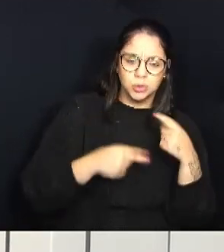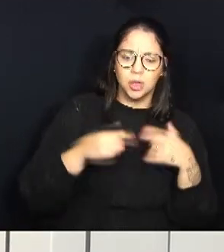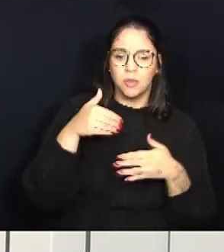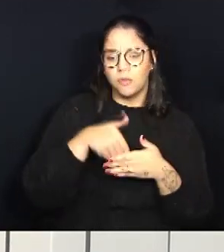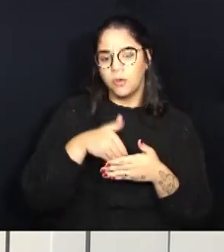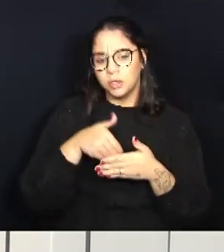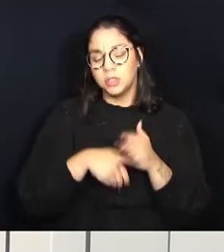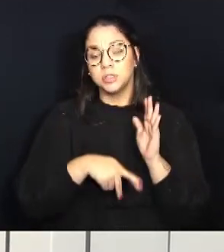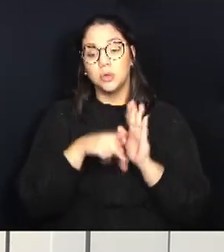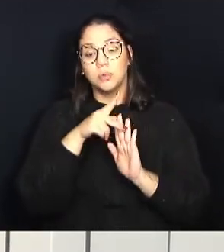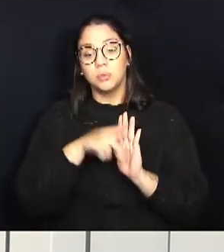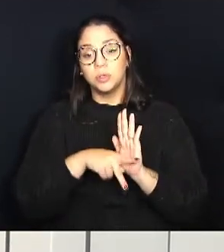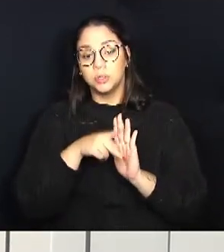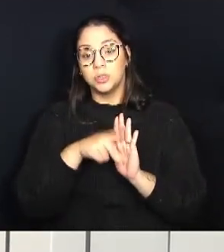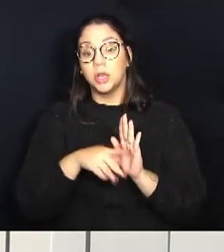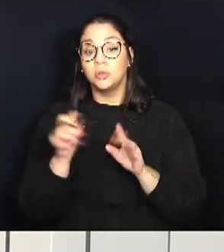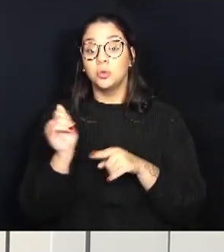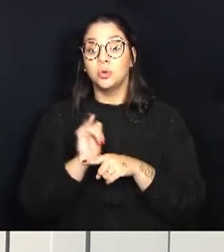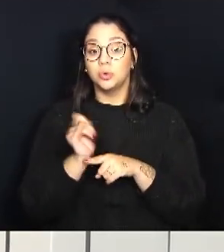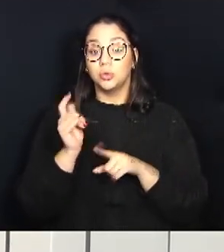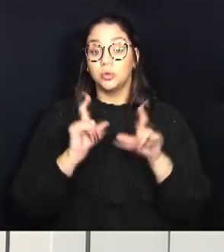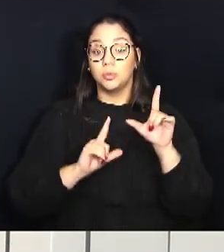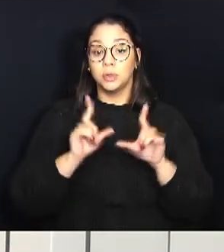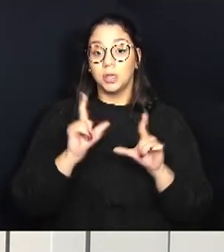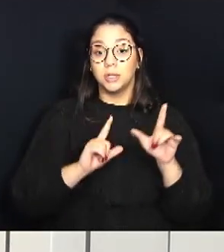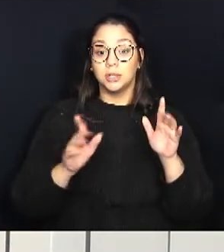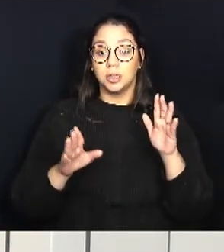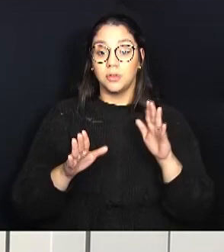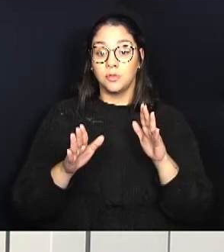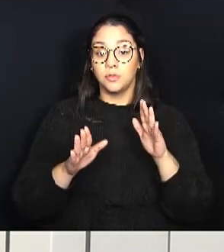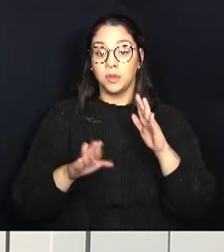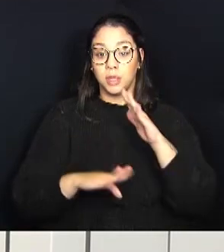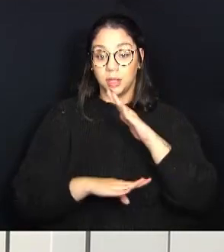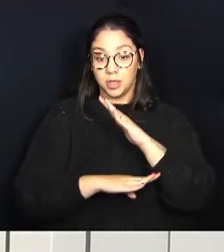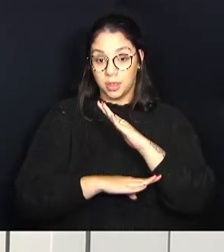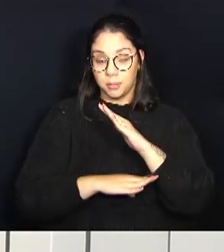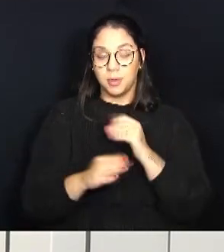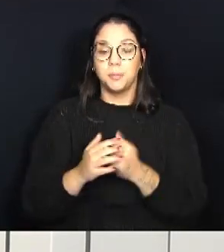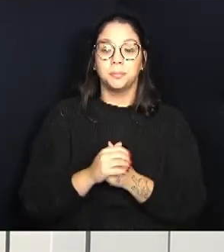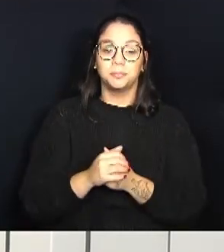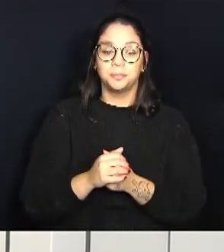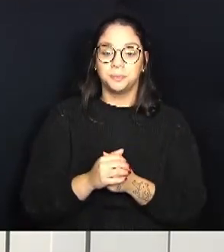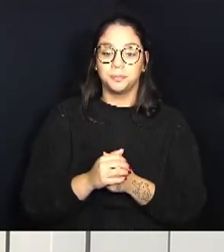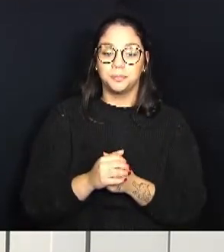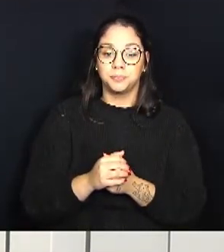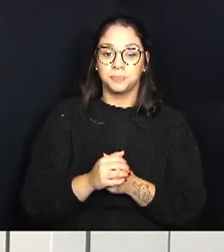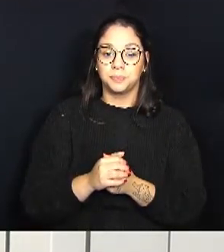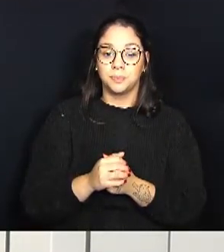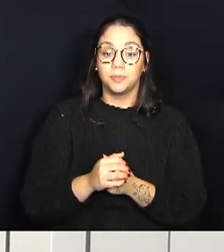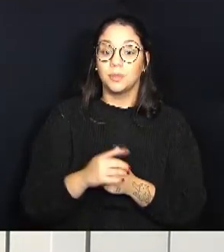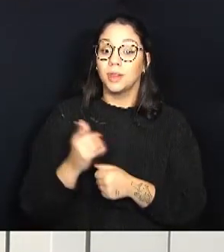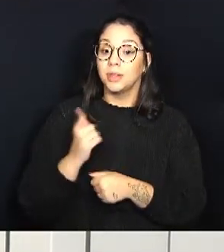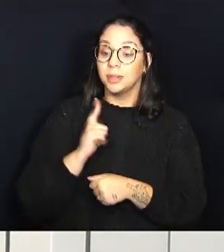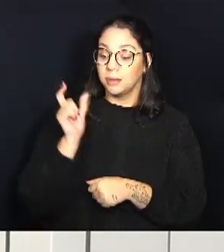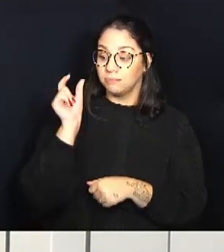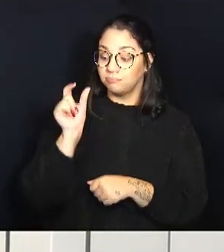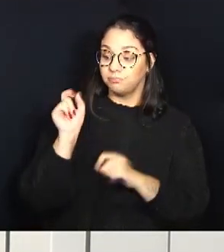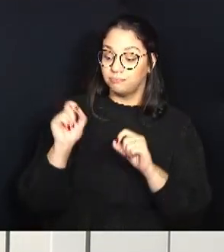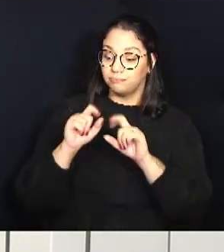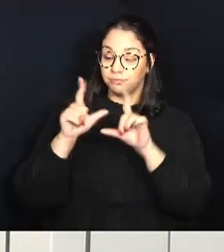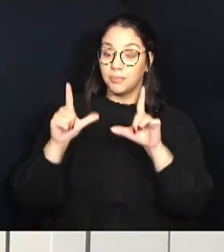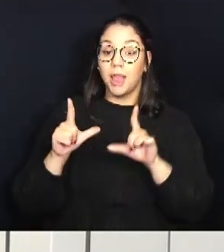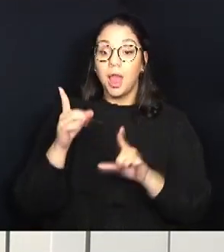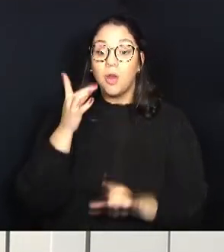os projetos no YouTube da TV Câmara Campinas, youtube.com/TV Câmara Campinas. Tem uma aba lá escrito ao